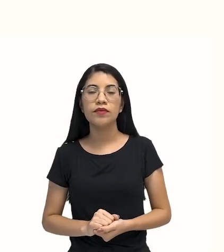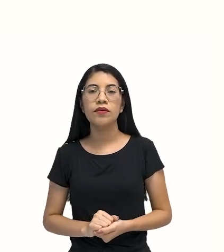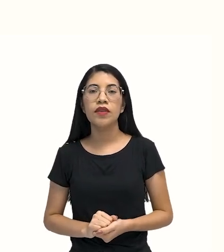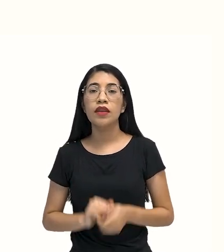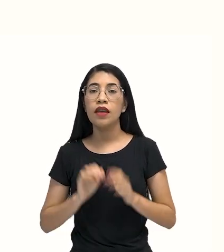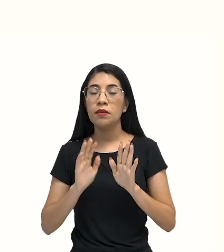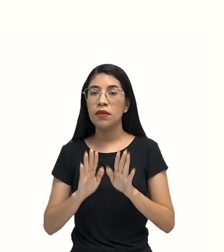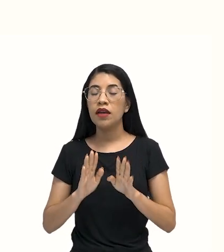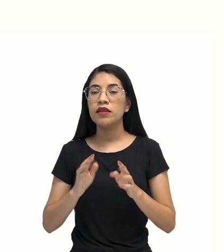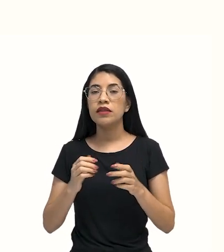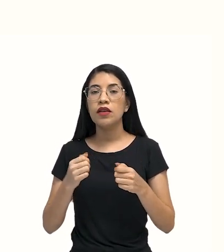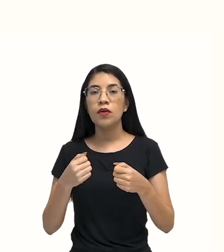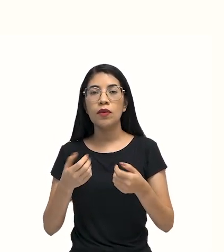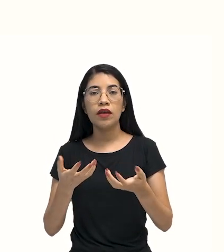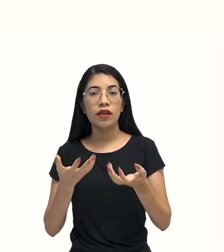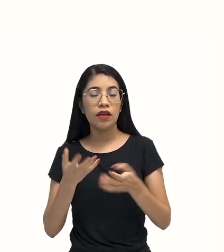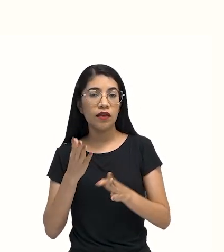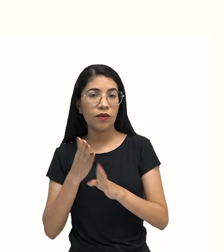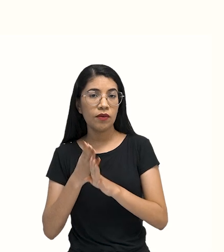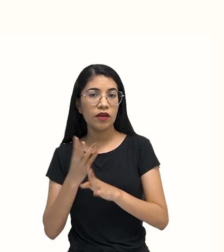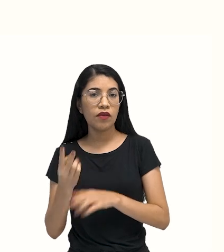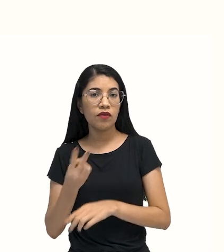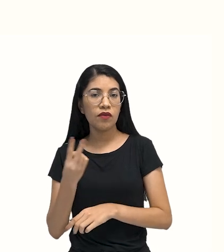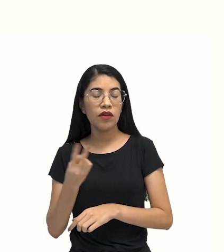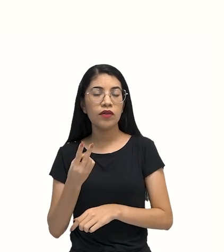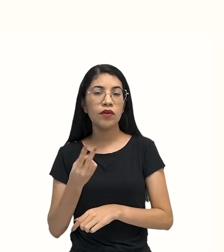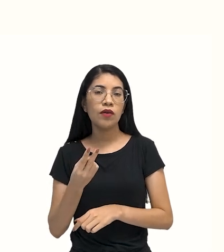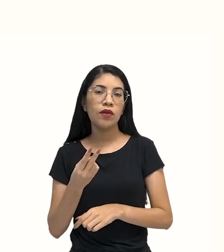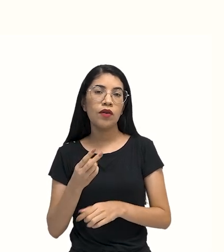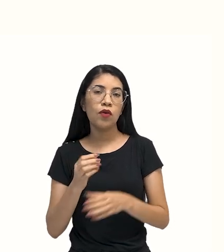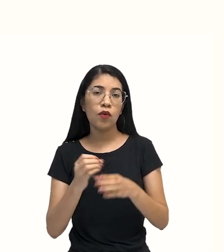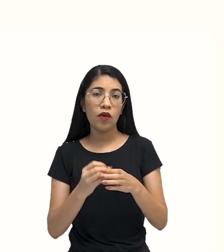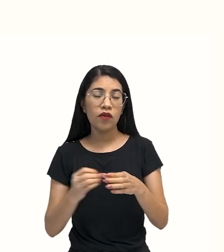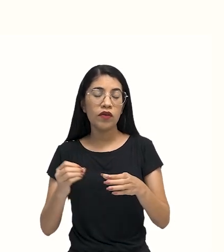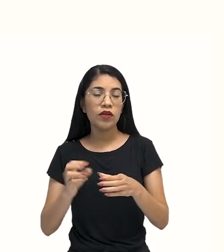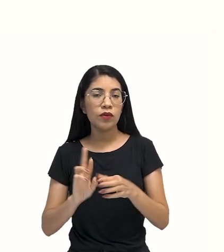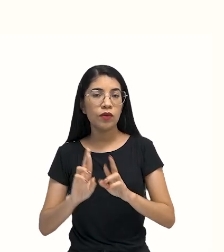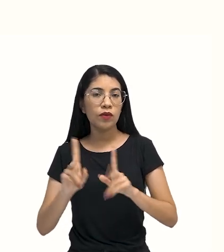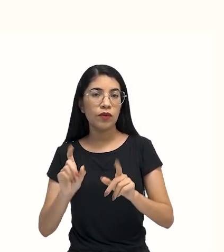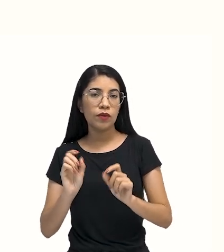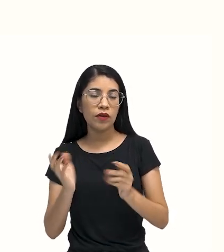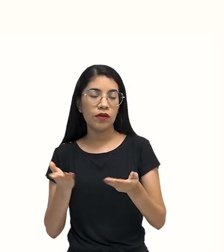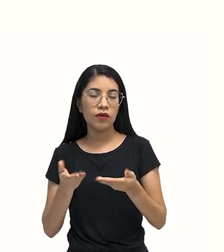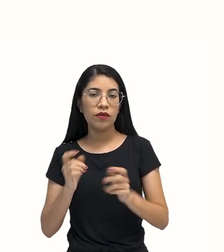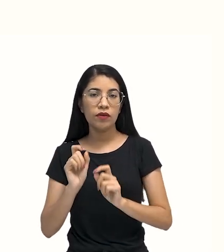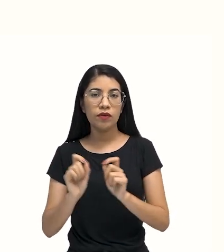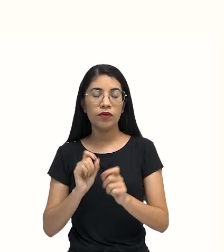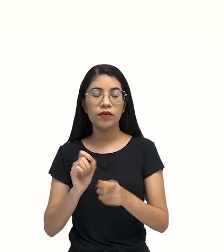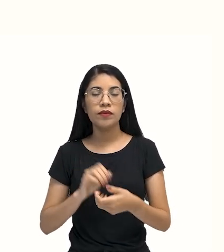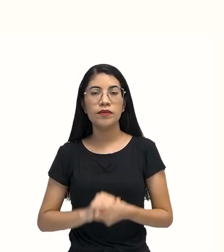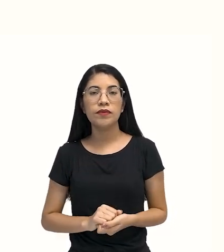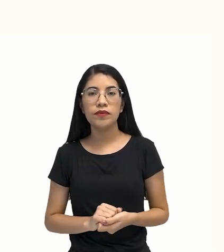Eu quero que saia, nesse lançamento, vou criar aqui um outro evento agora. Evento